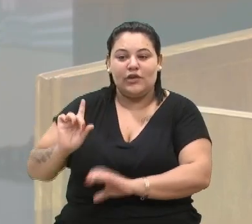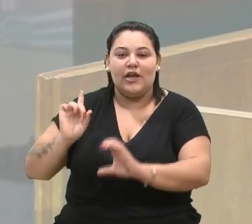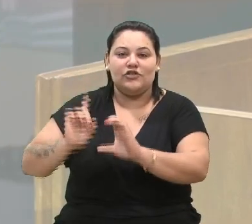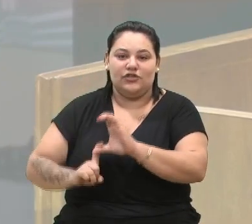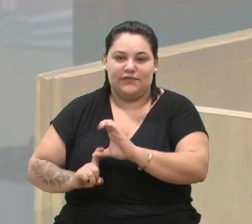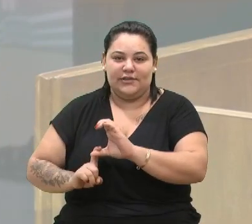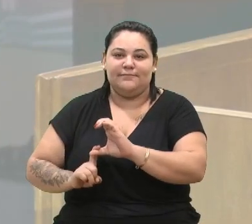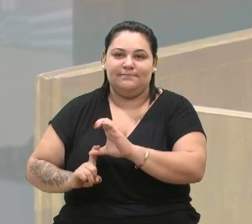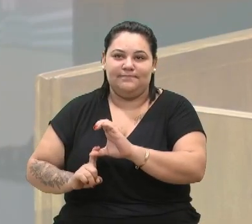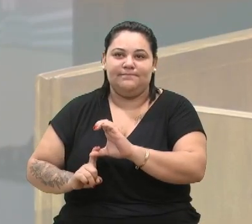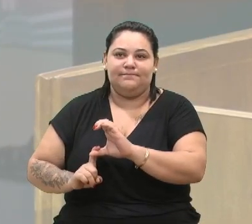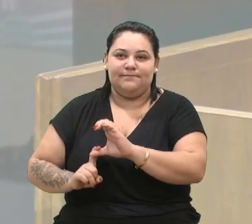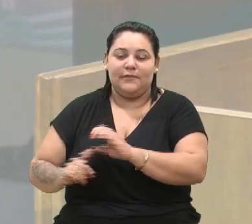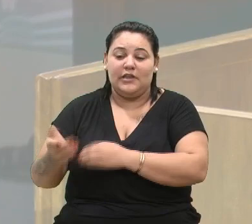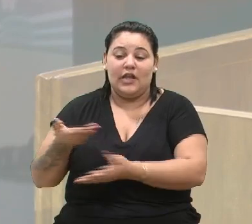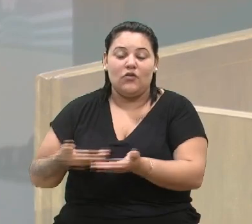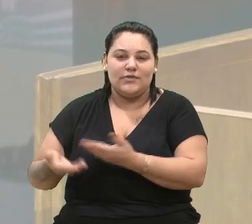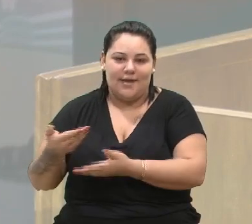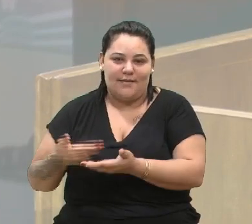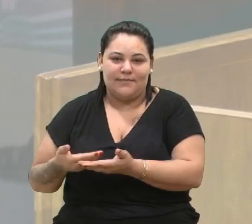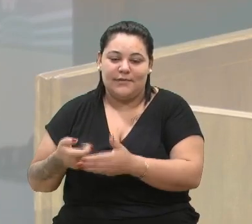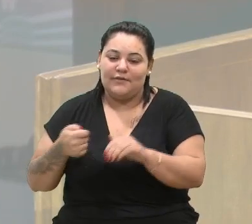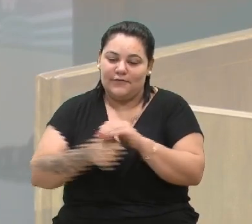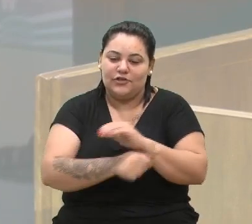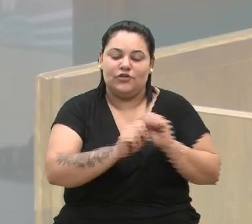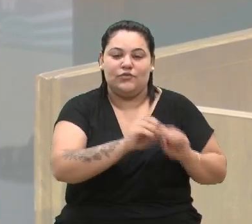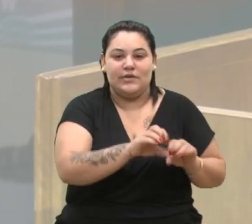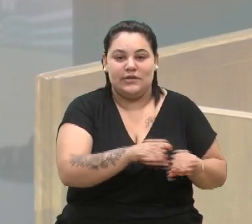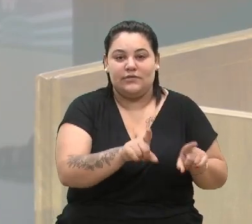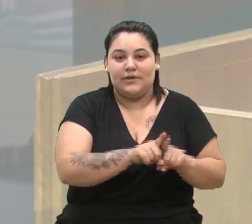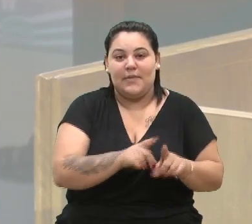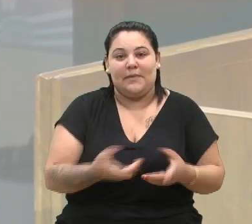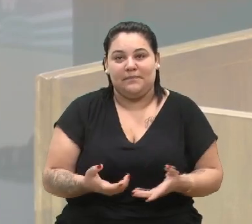juro das dívidas com o governo federal e investir na educação.